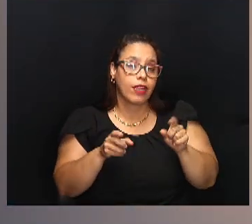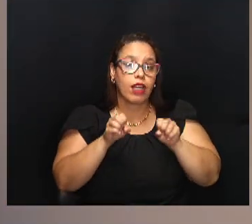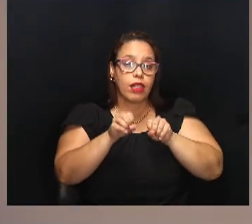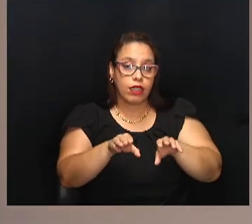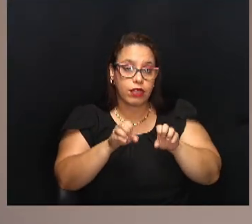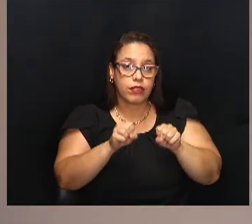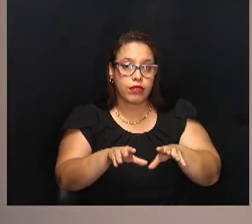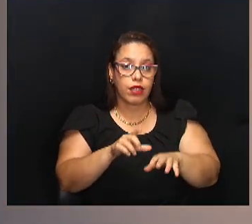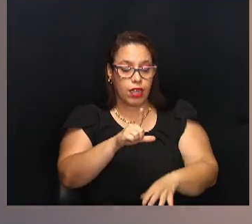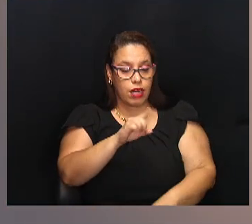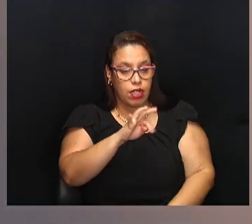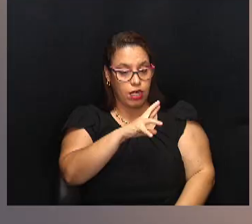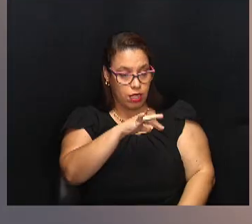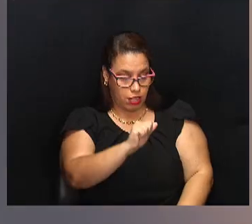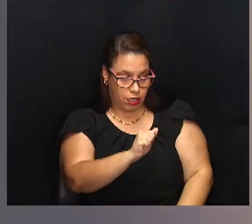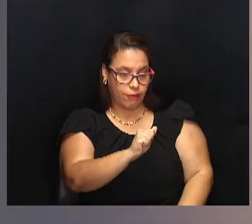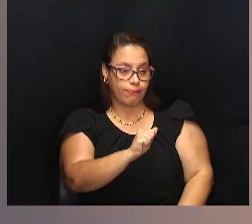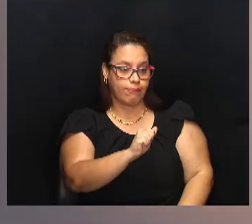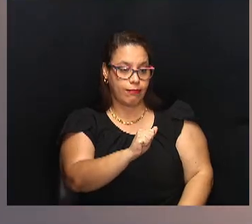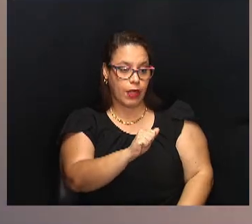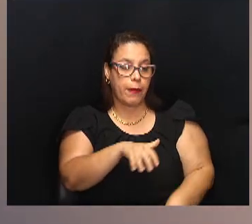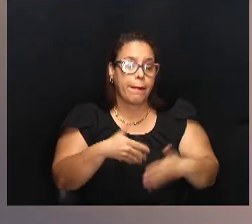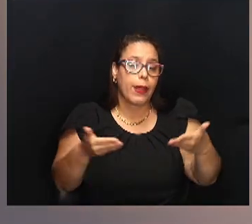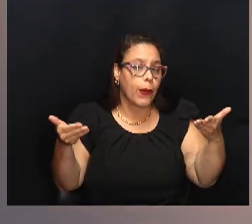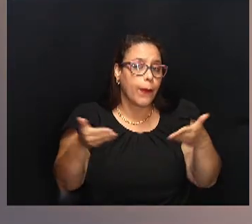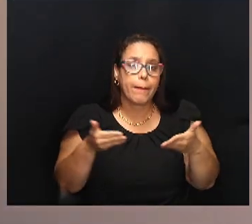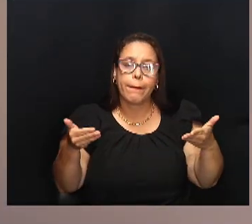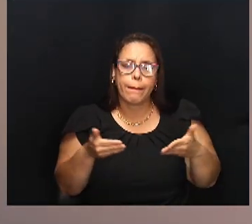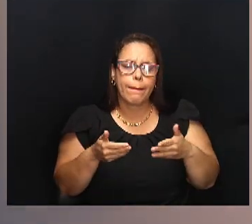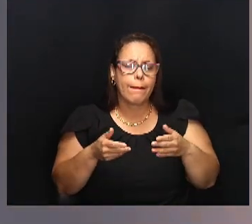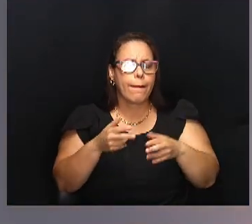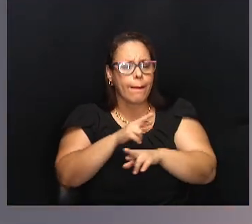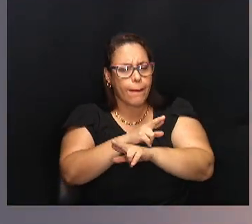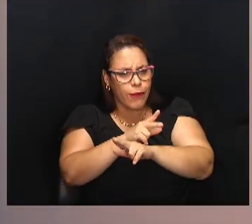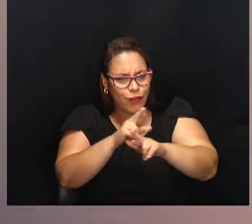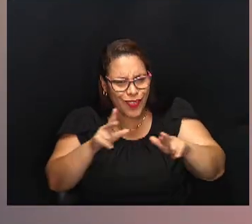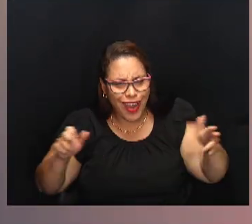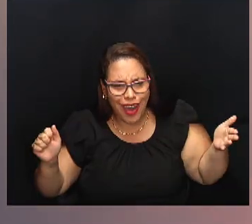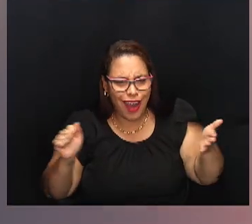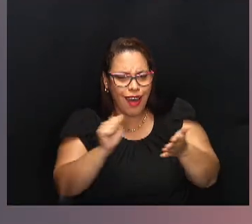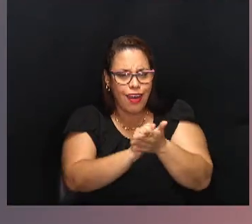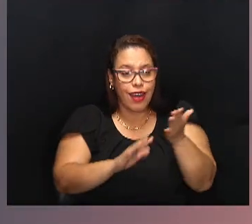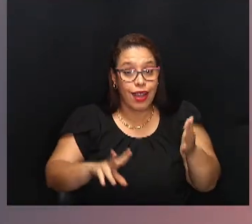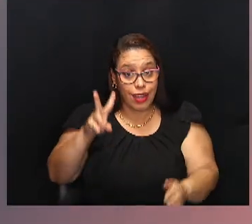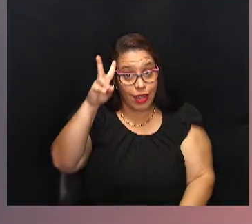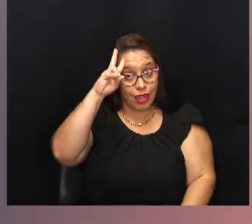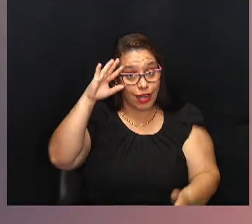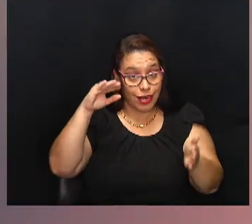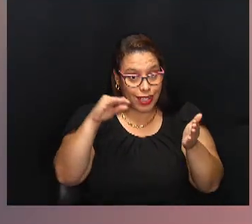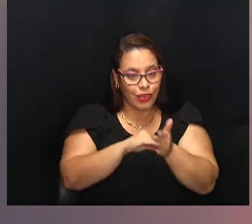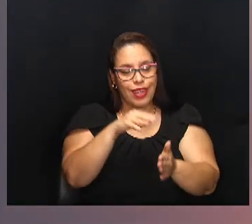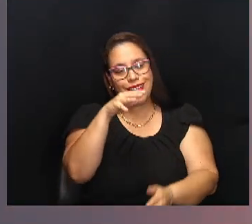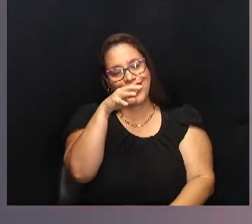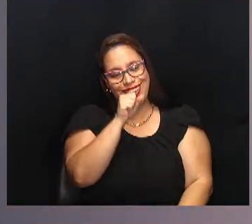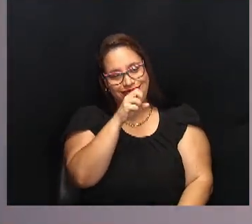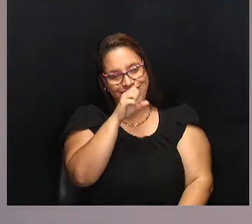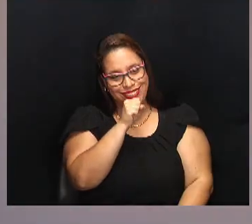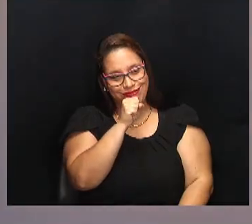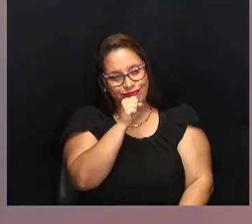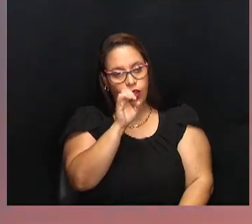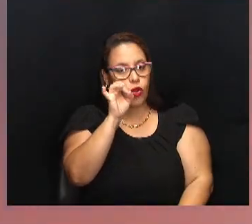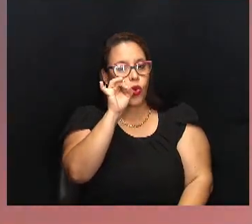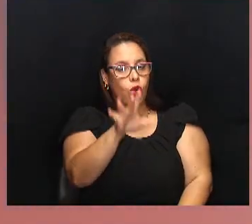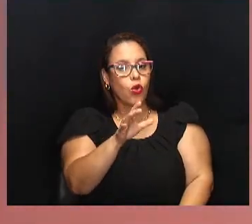que é a Letícia. Então, hoje eu tenho aqui bastante atividades agora, de segunda a sábado. Sábado é